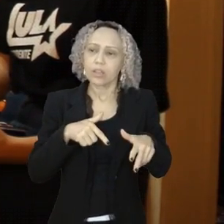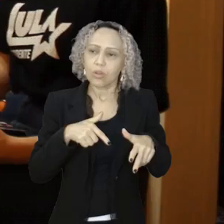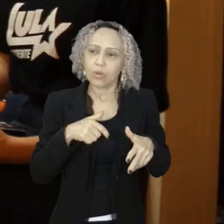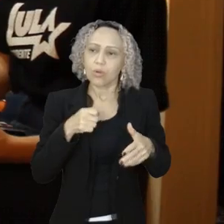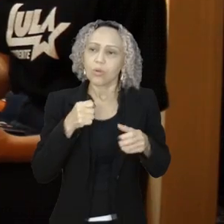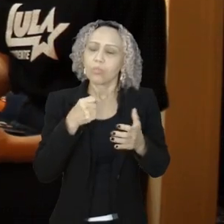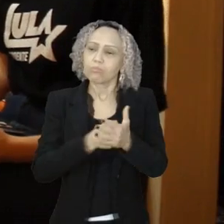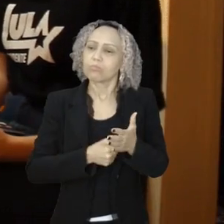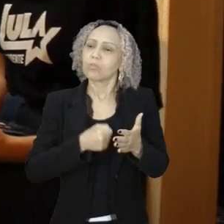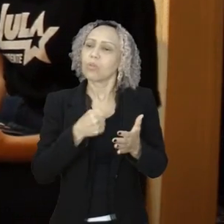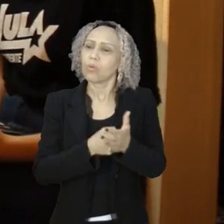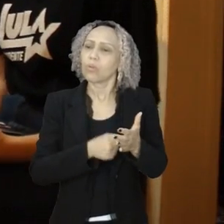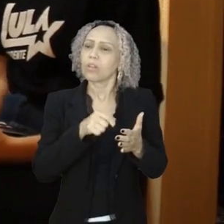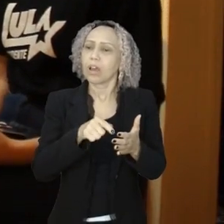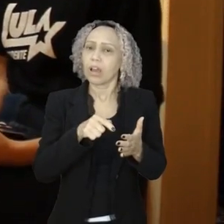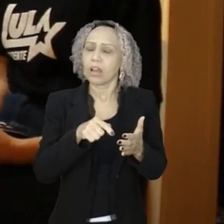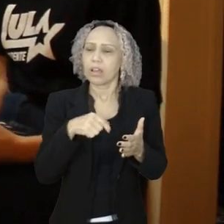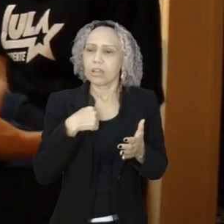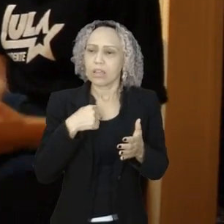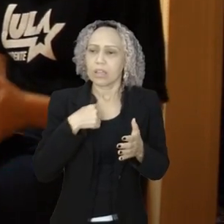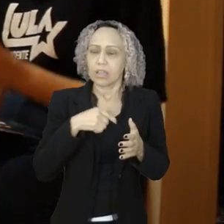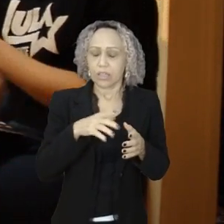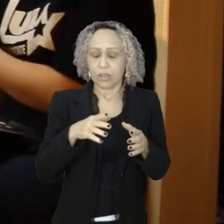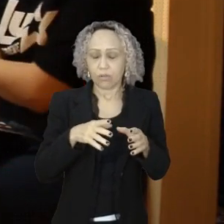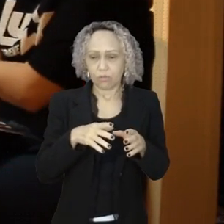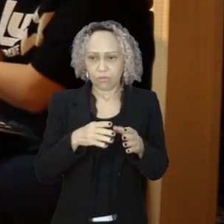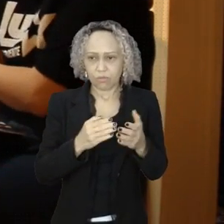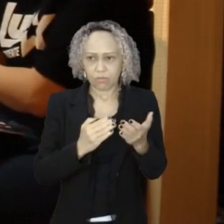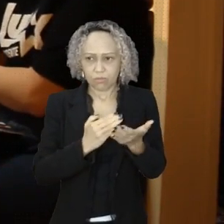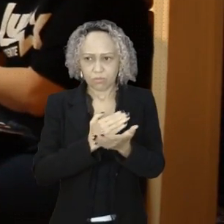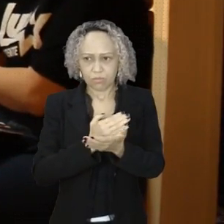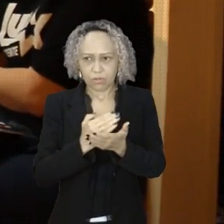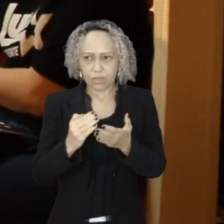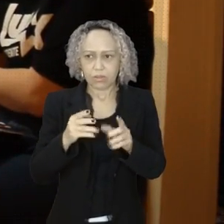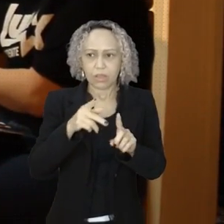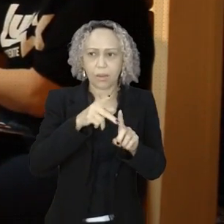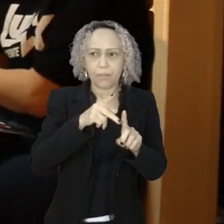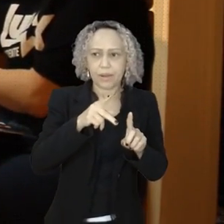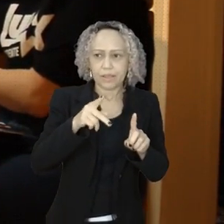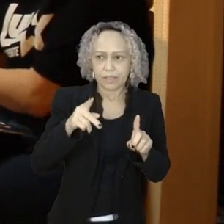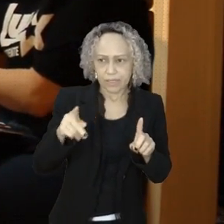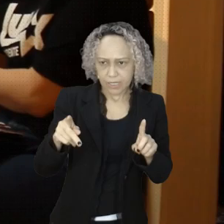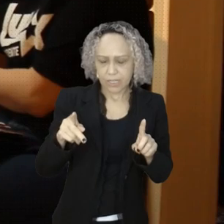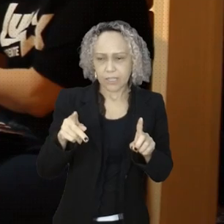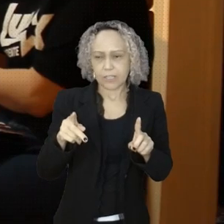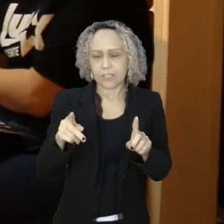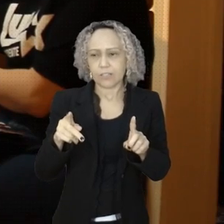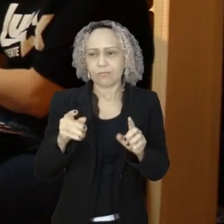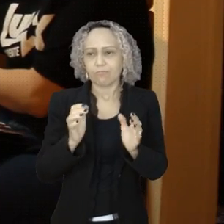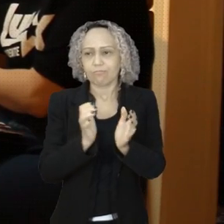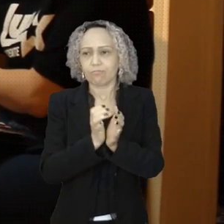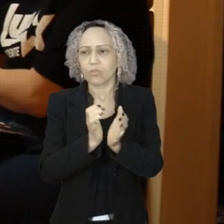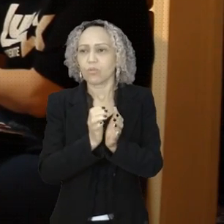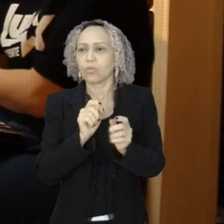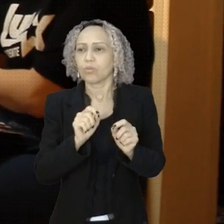nessa oportunidade, fui presidente da USLE. E o que vocês começaram a fazer na USLE? Maújo fazer movimentação